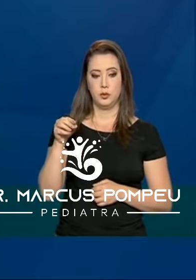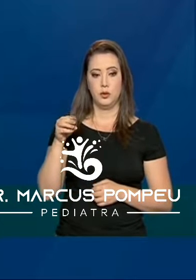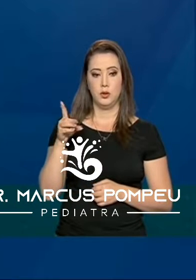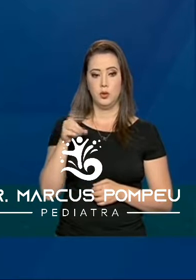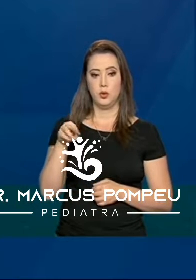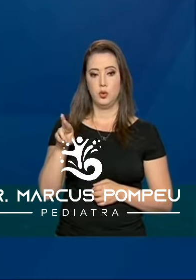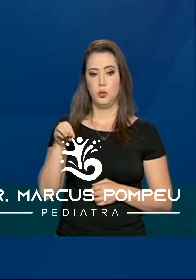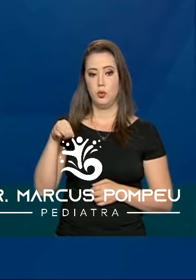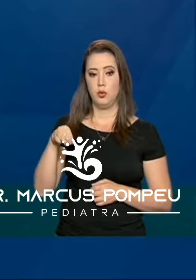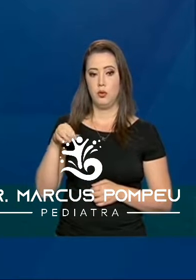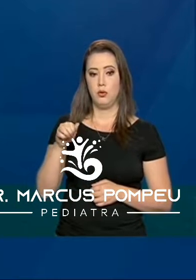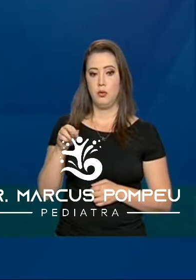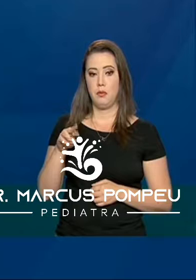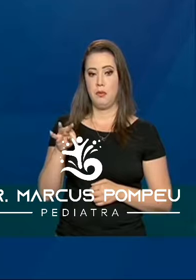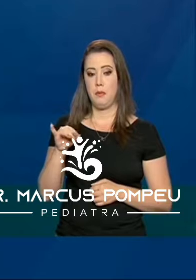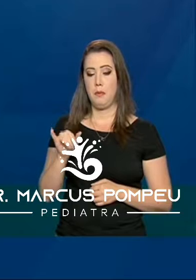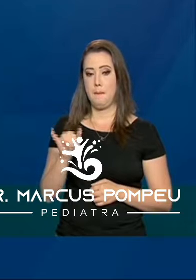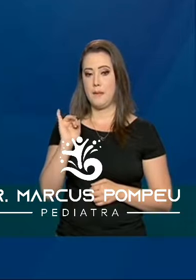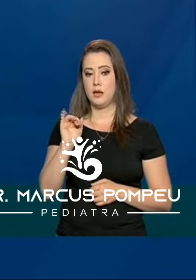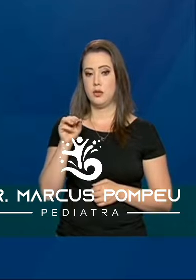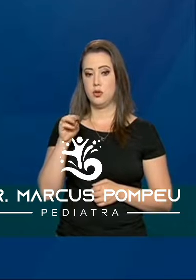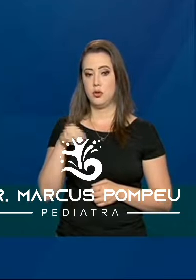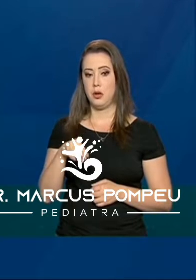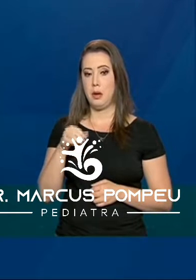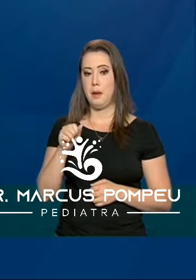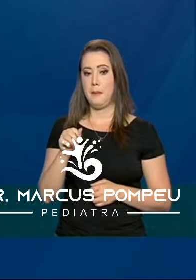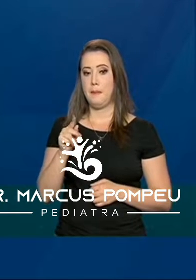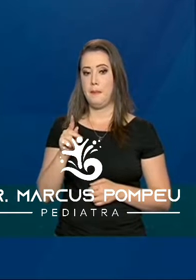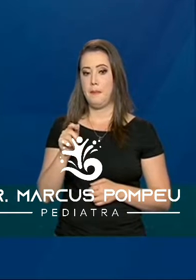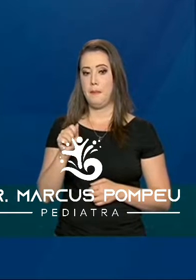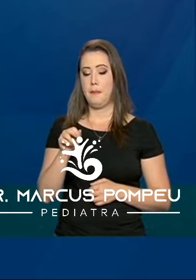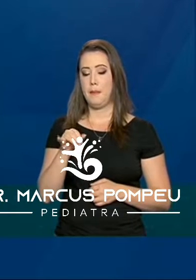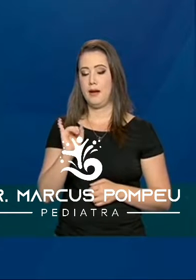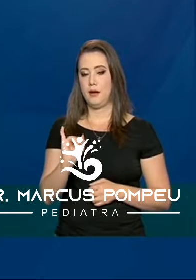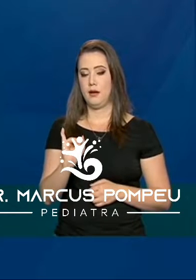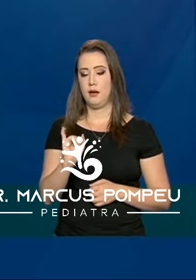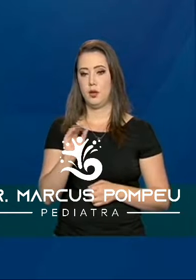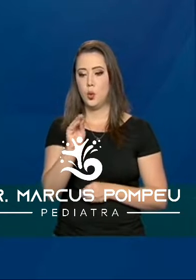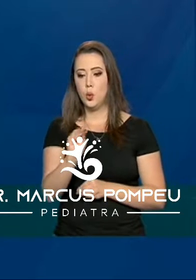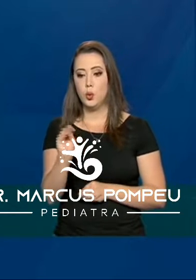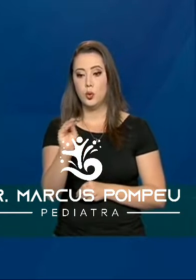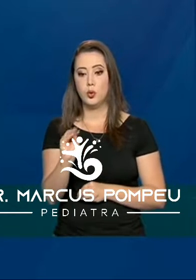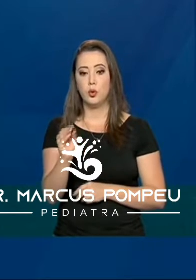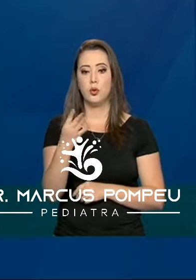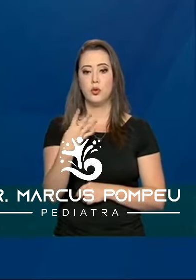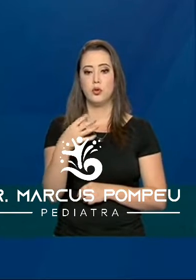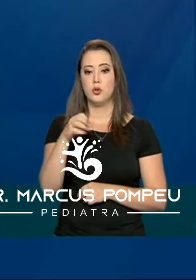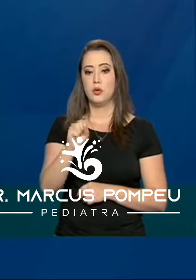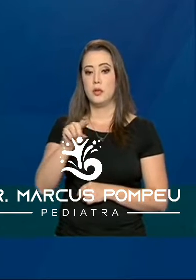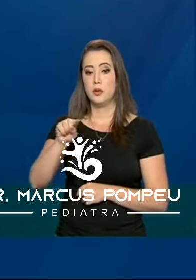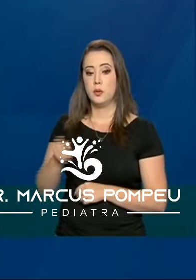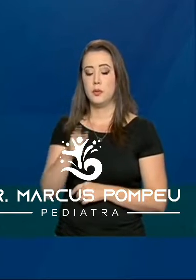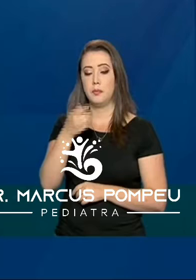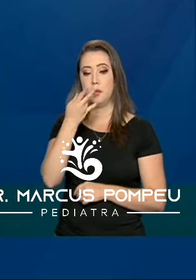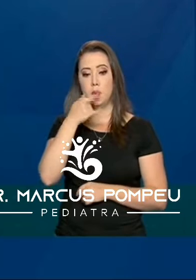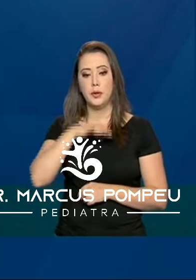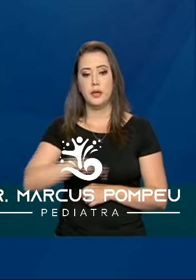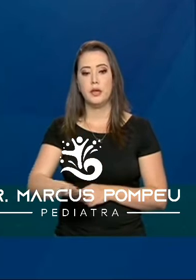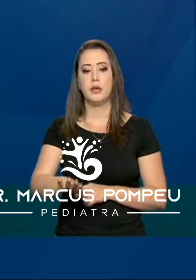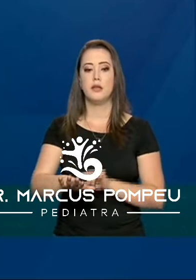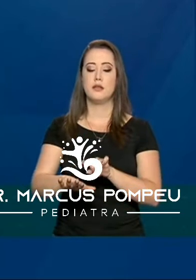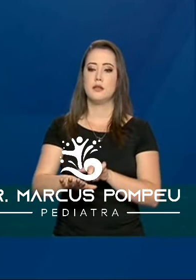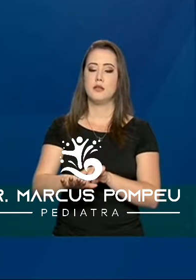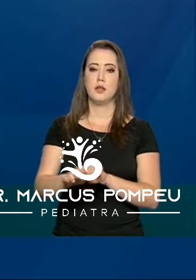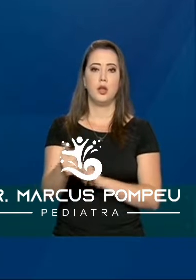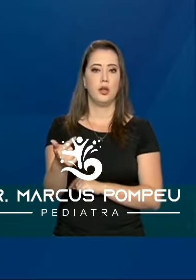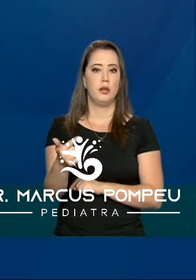acompanhou 48 mil crianças a Covid-19 e não teve um óbito. E ele então interroga o CDC de onde vieram as